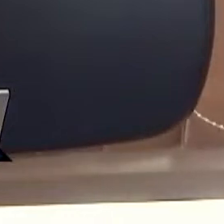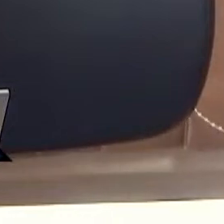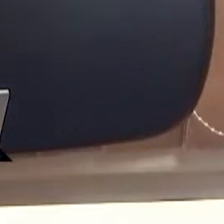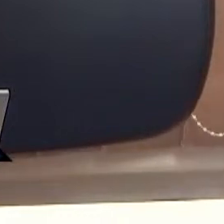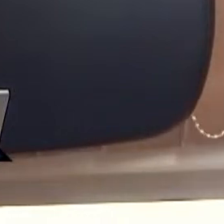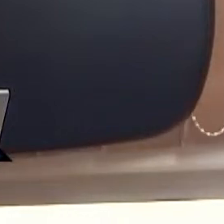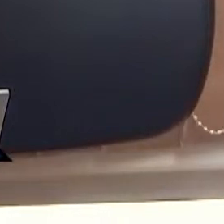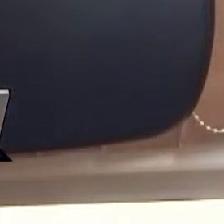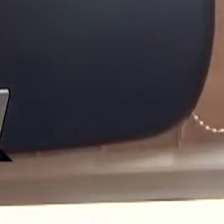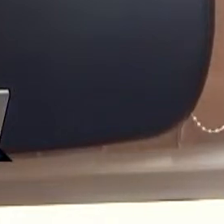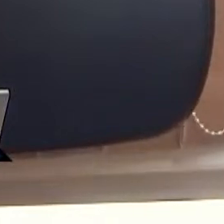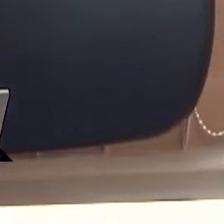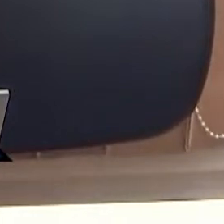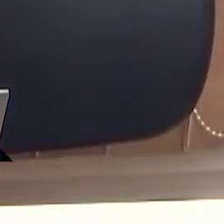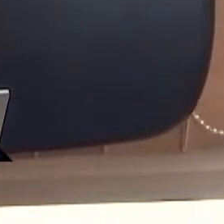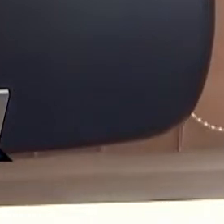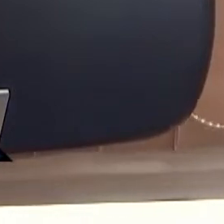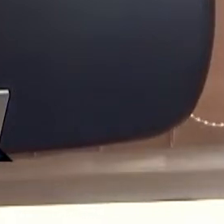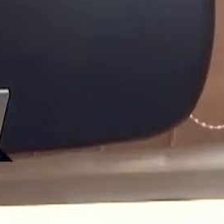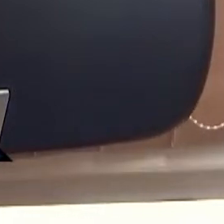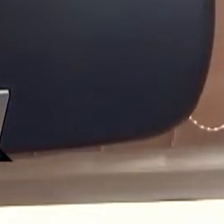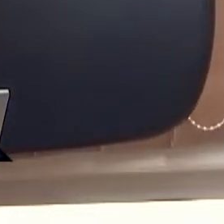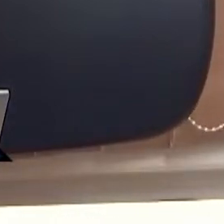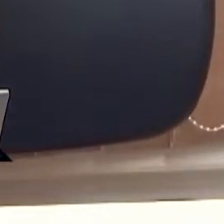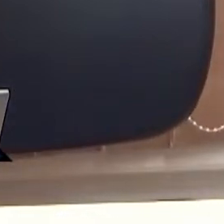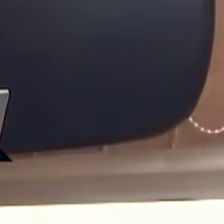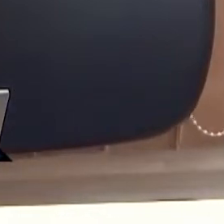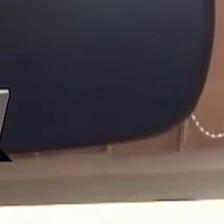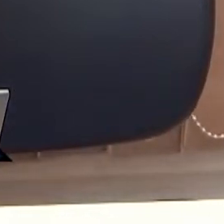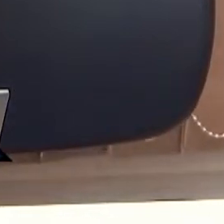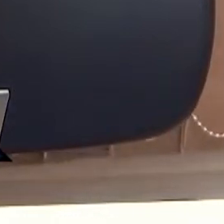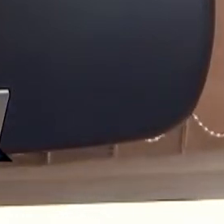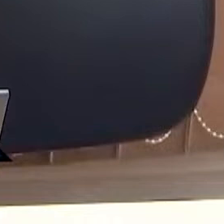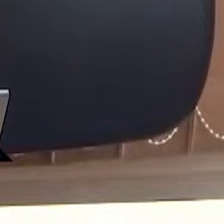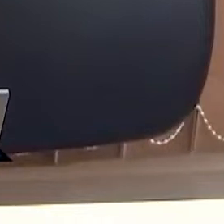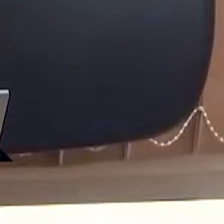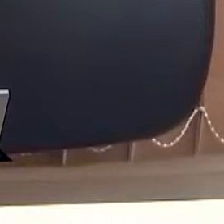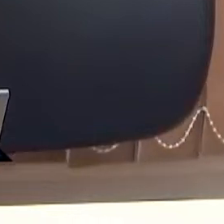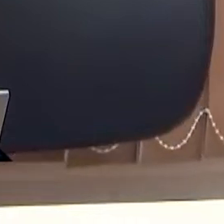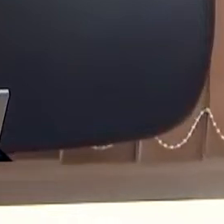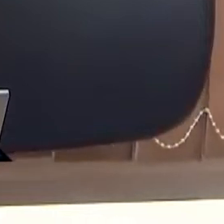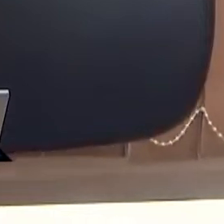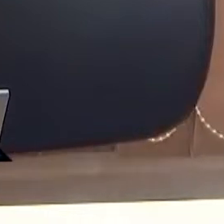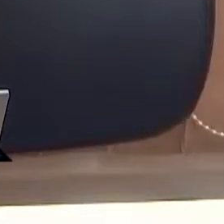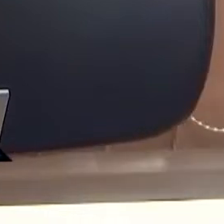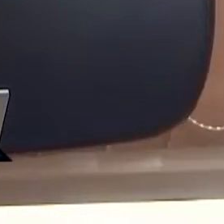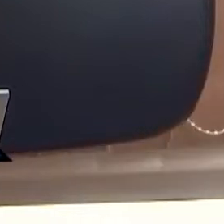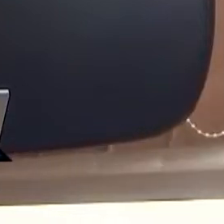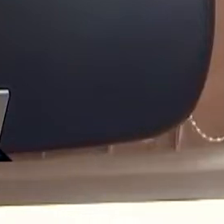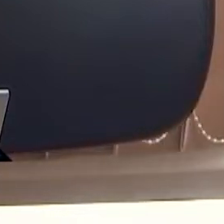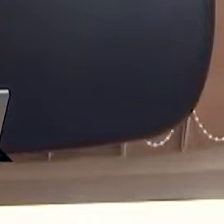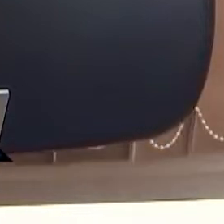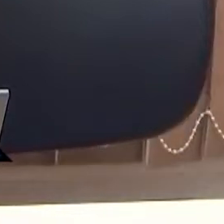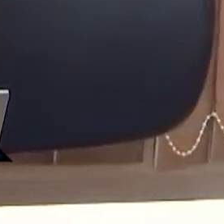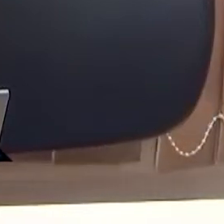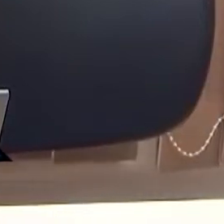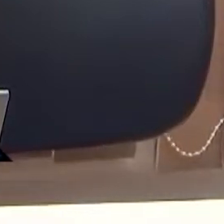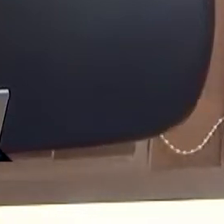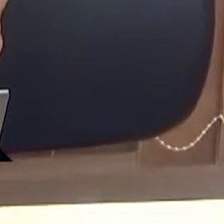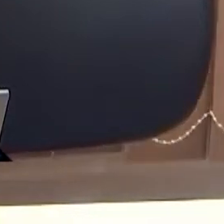da TV Câmara, e o cidadão que estiver acompanhando, que queira fazer alguma pergunta,